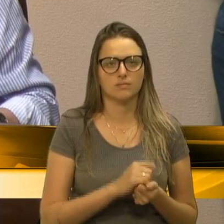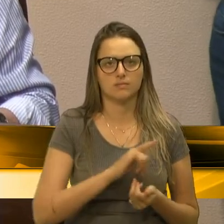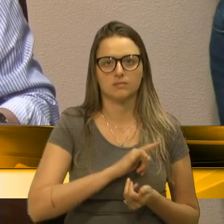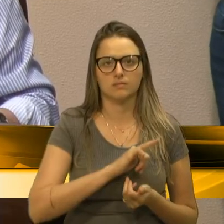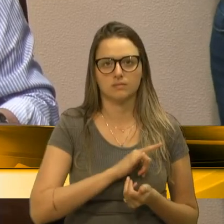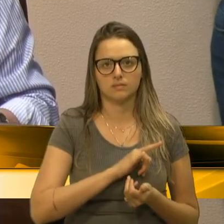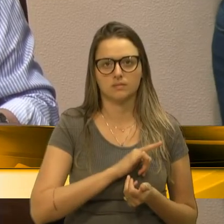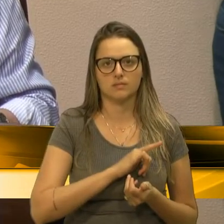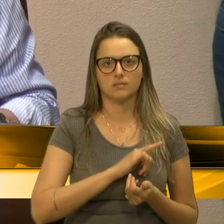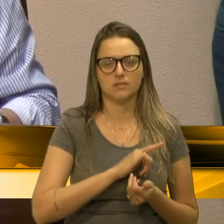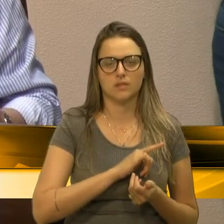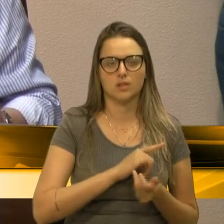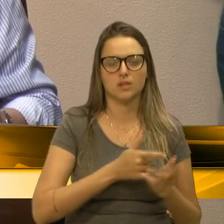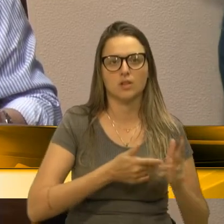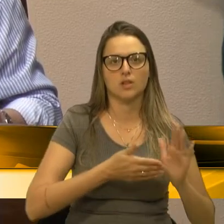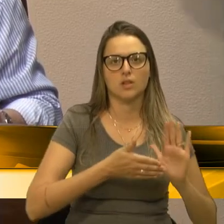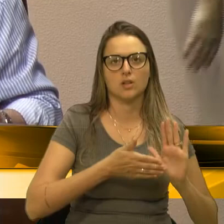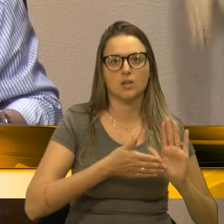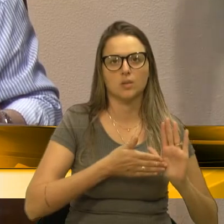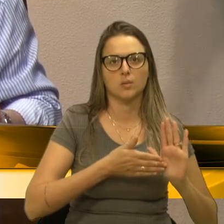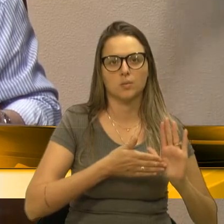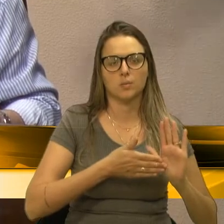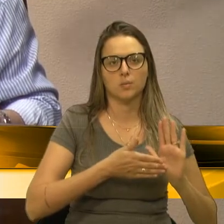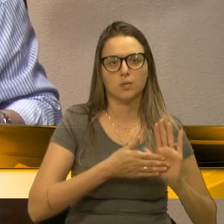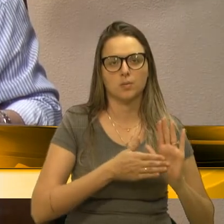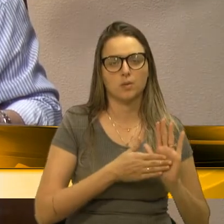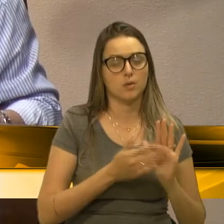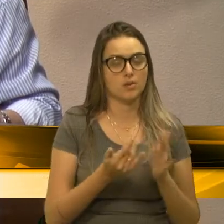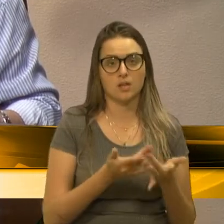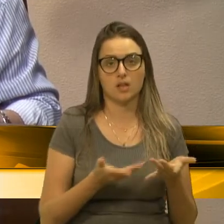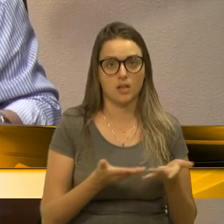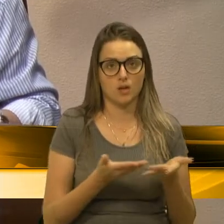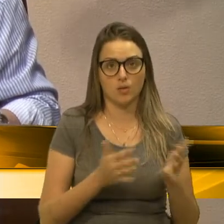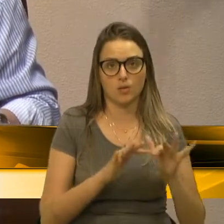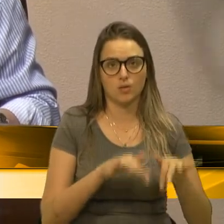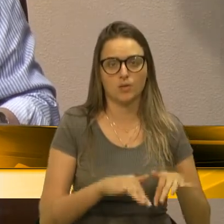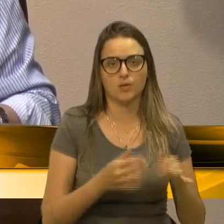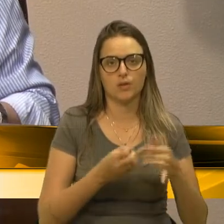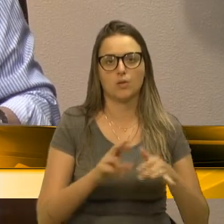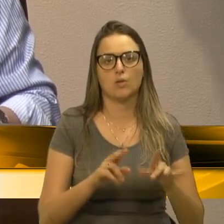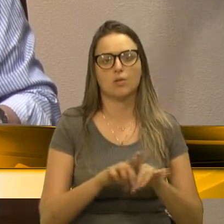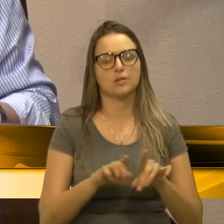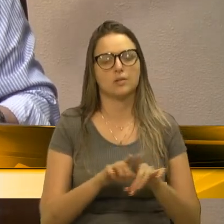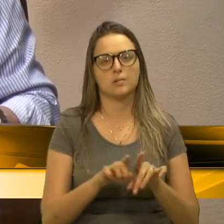para a nossa praça, principalmente o esgotamento, uma via de esgotamento de chafariz que